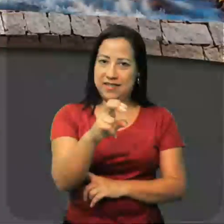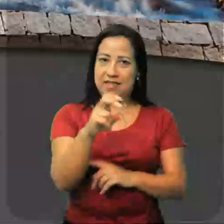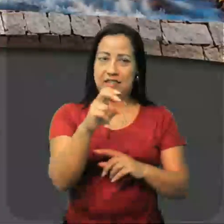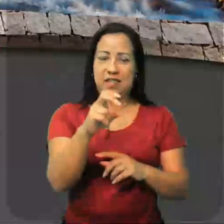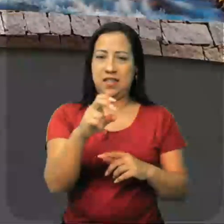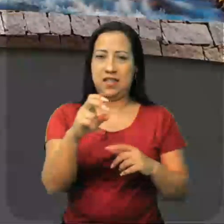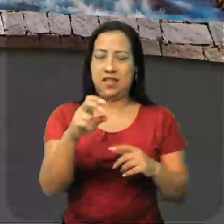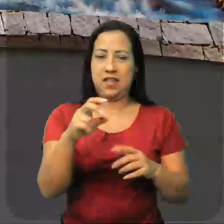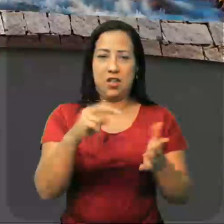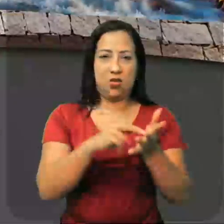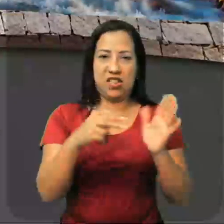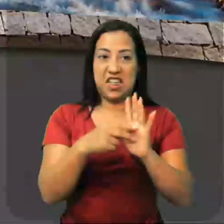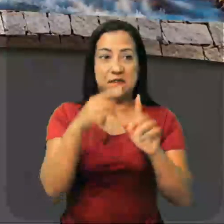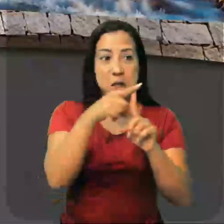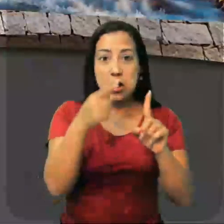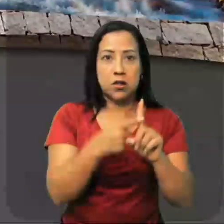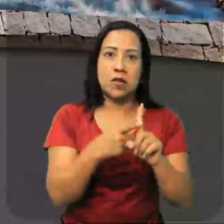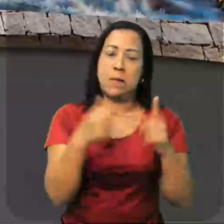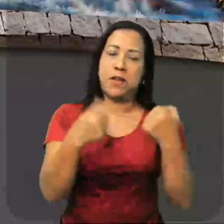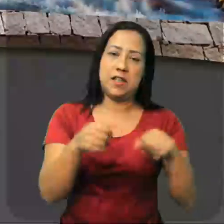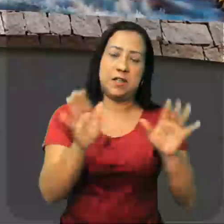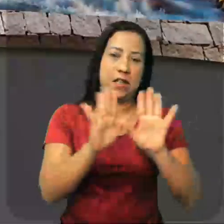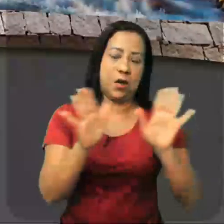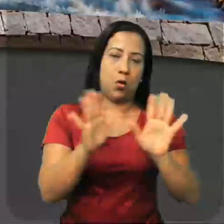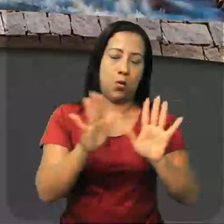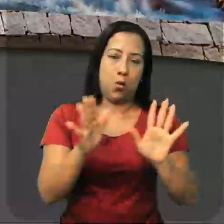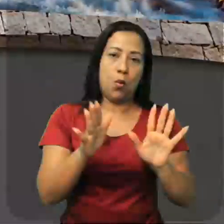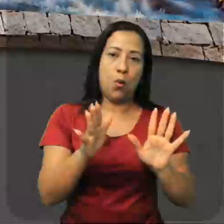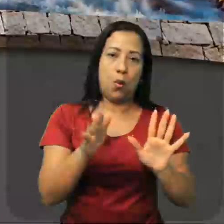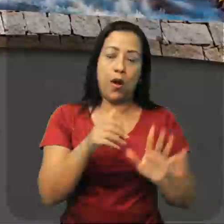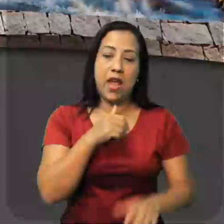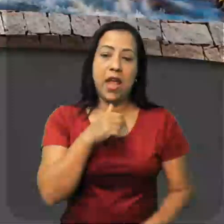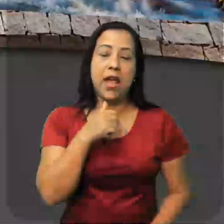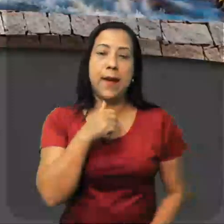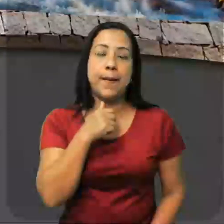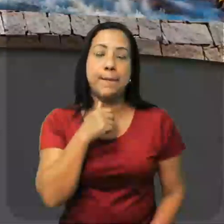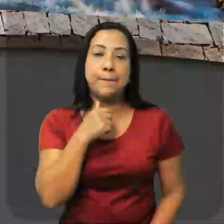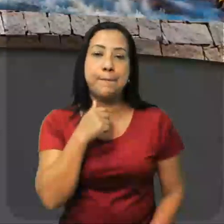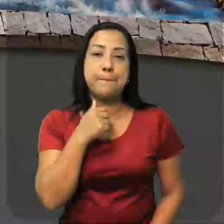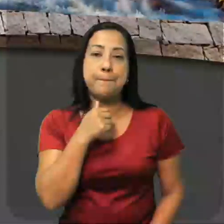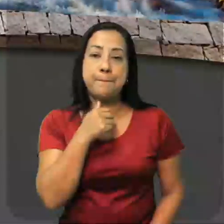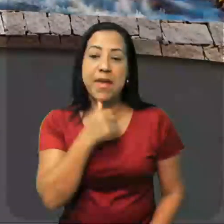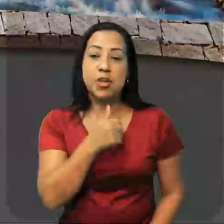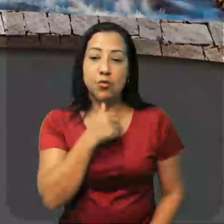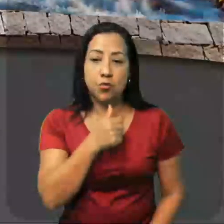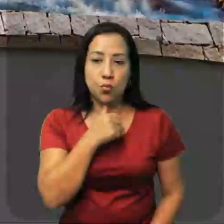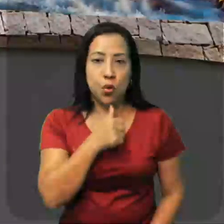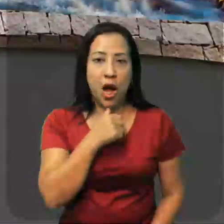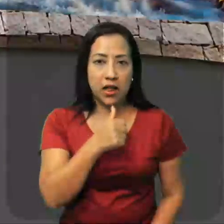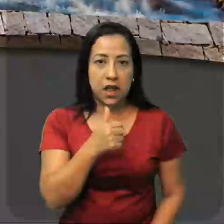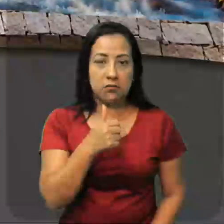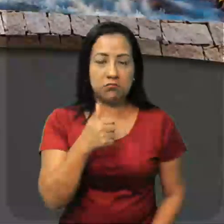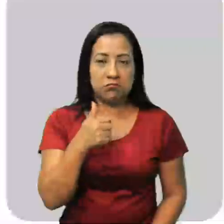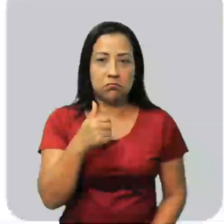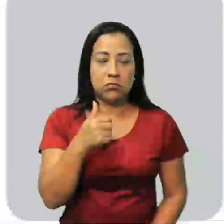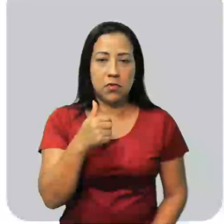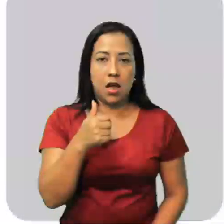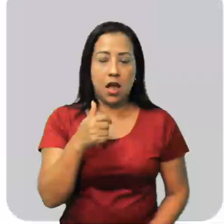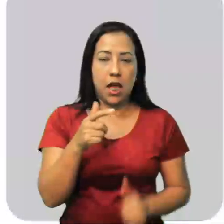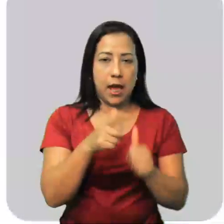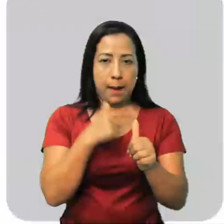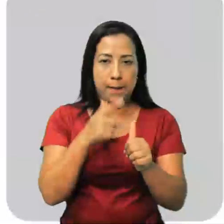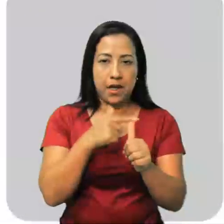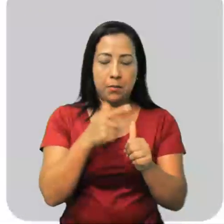ciclo menstrual. Portanto, cada mulher tem um período fértil. Isso aí é uma média. É uma média. Eu volto na telinha novamente.